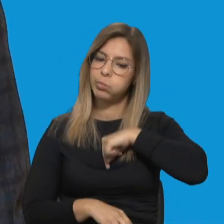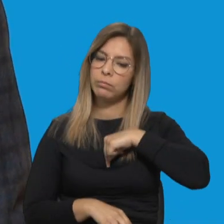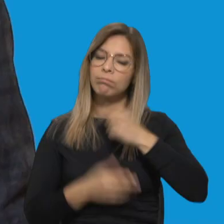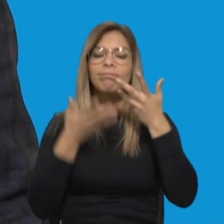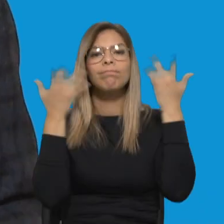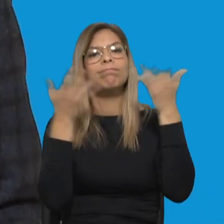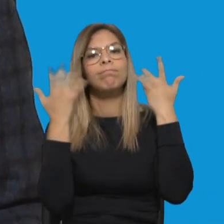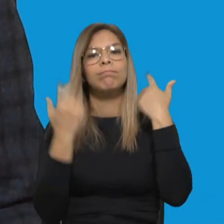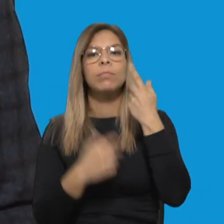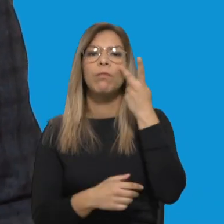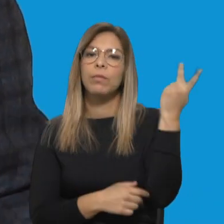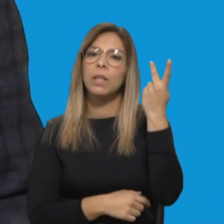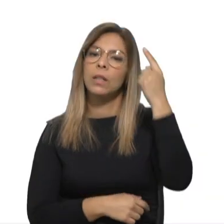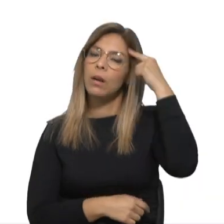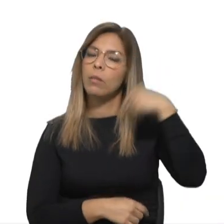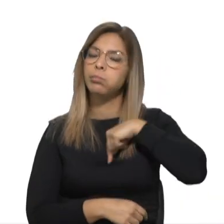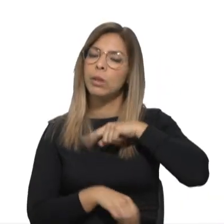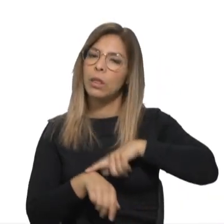perdura na nossa experiência temporal.